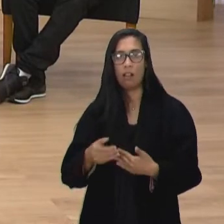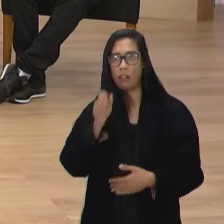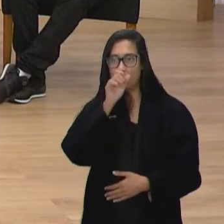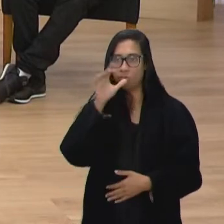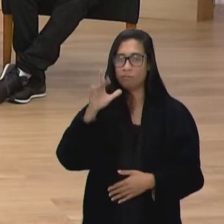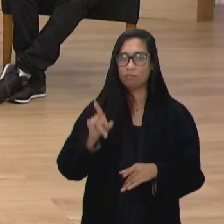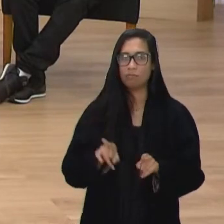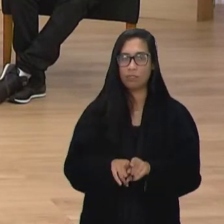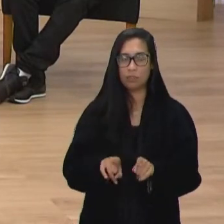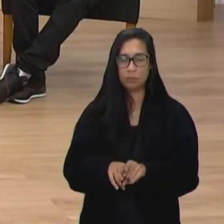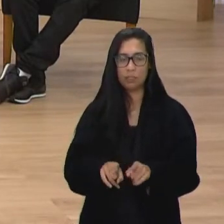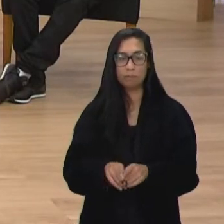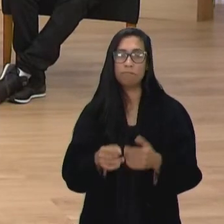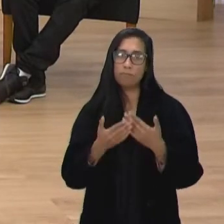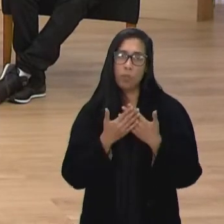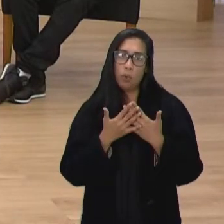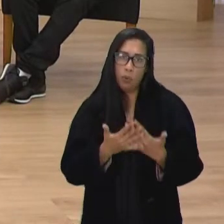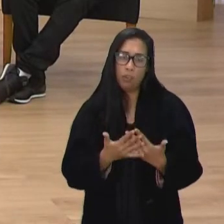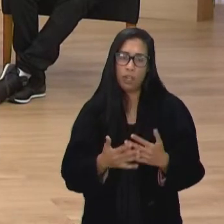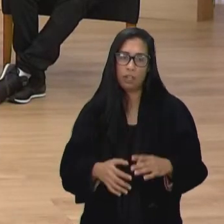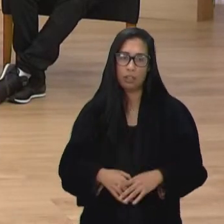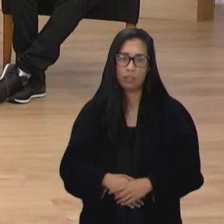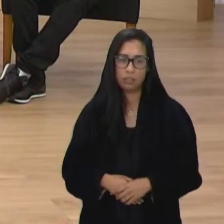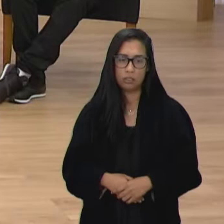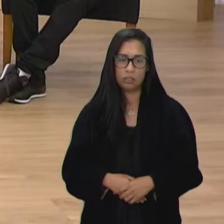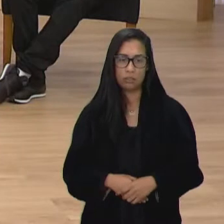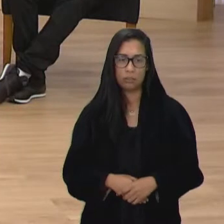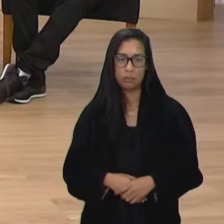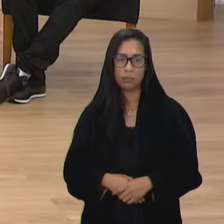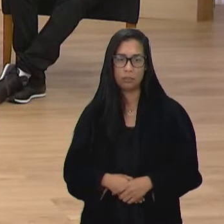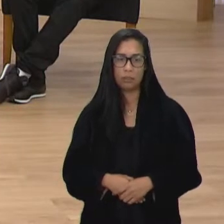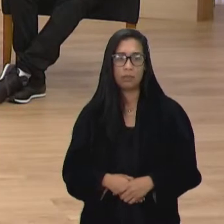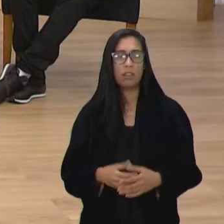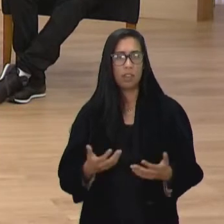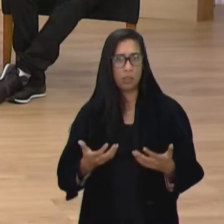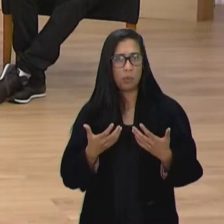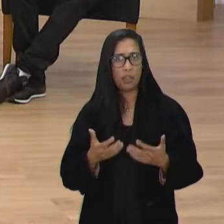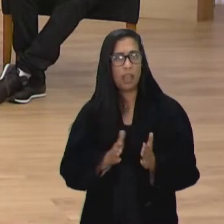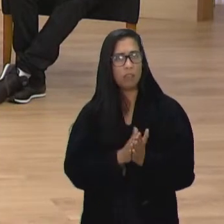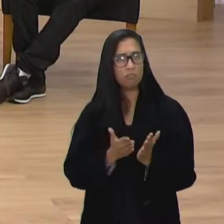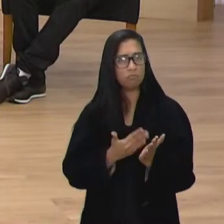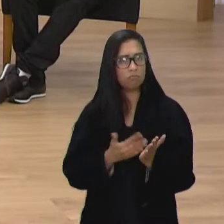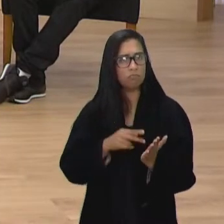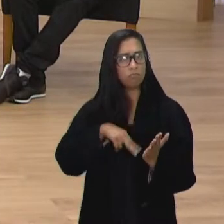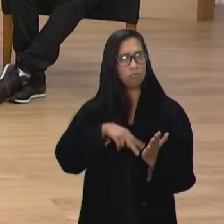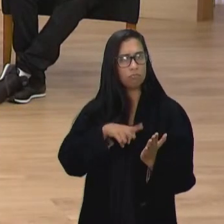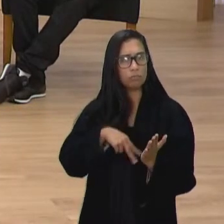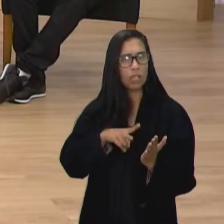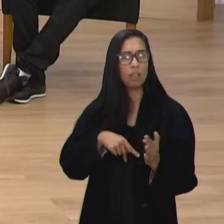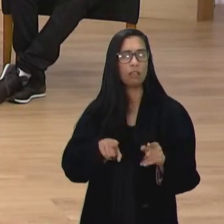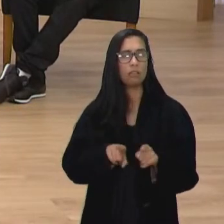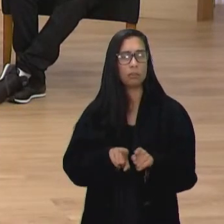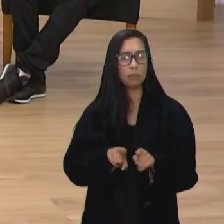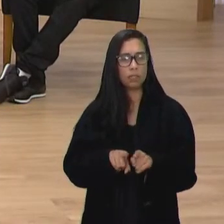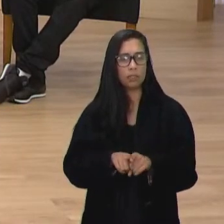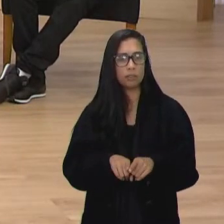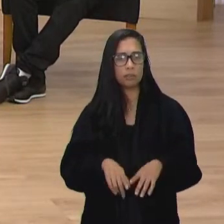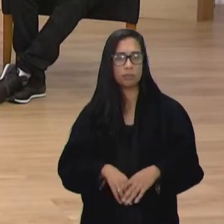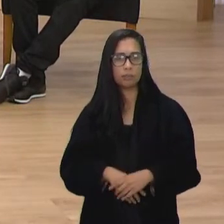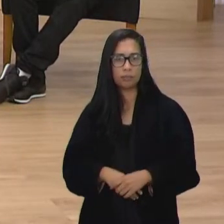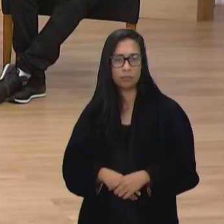um livro. Sim, eu confesso aqui que eu estaria disposto a ler essa história. se ela